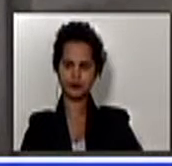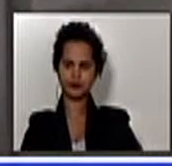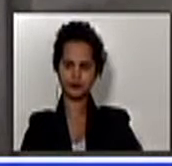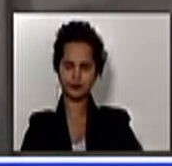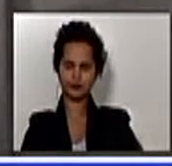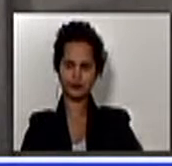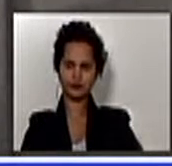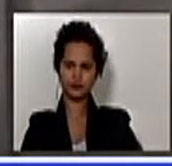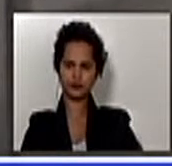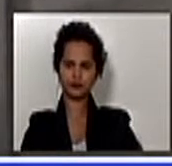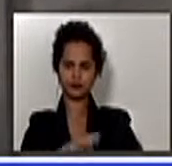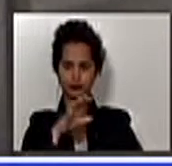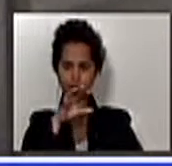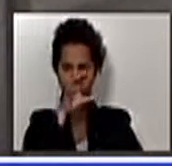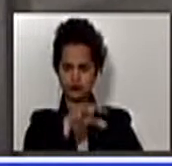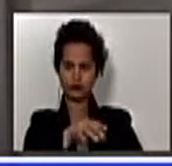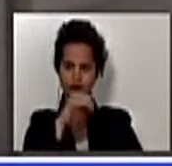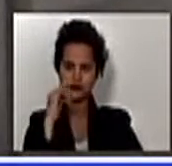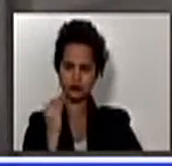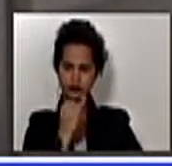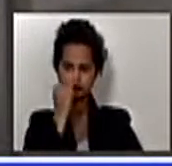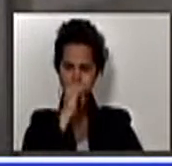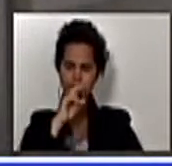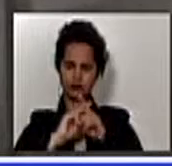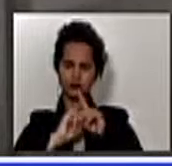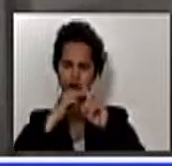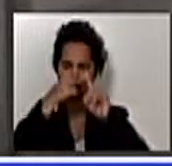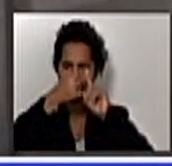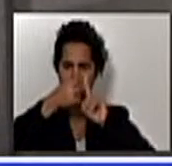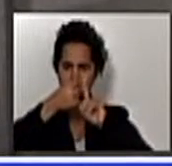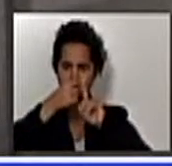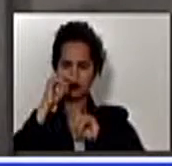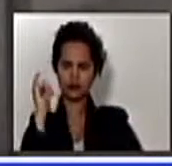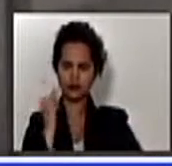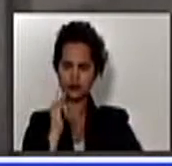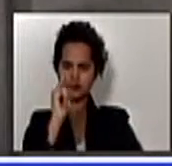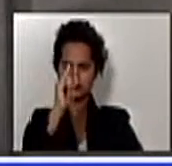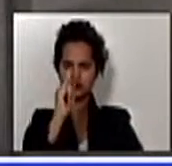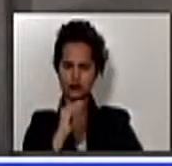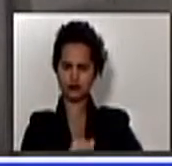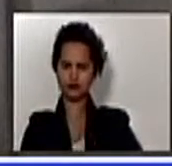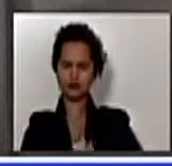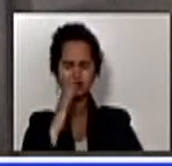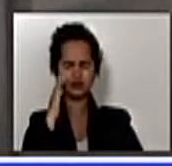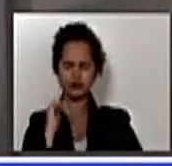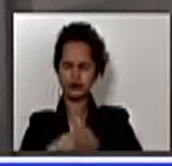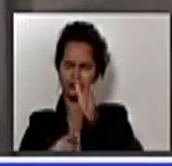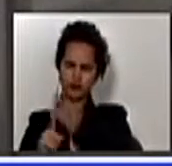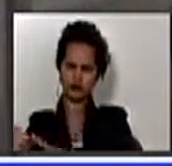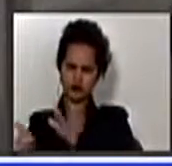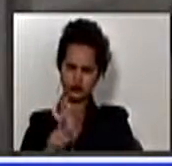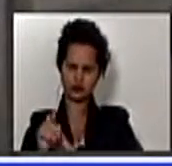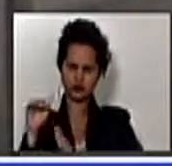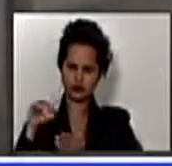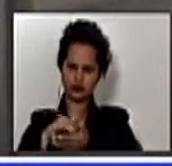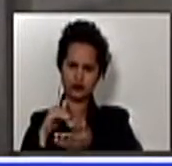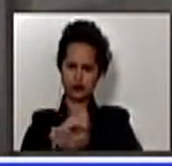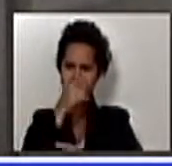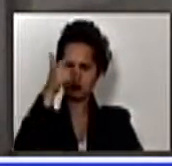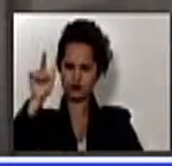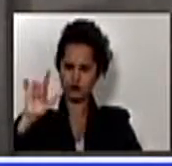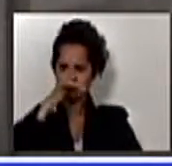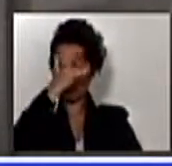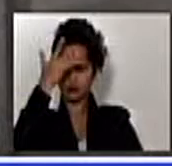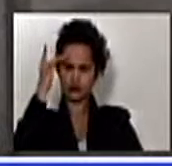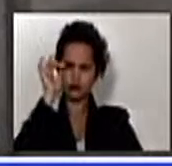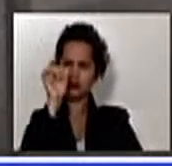E um dos setores que contribuiu para esse aumento da receita foi o setor elétrico. Eu gostaria de saber do secretário se houve outro personagem que